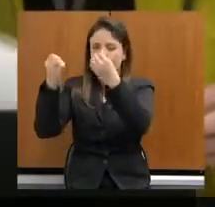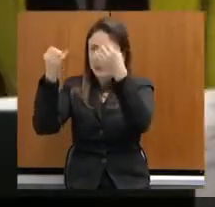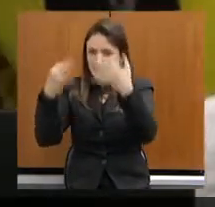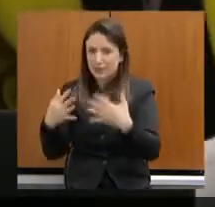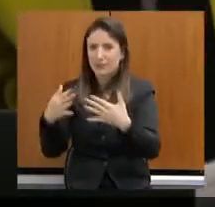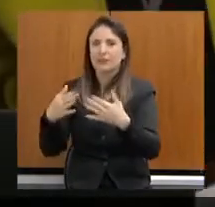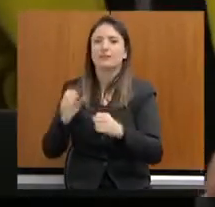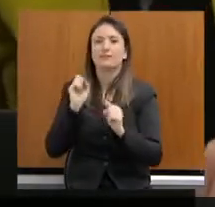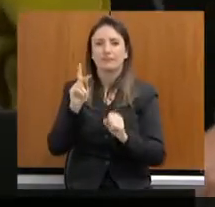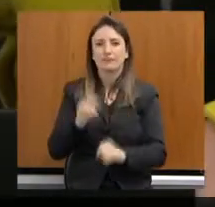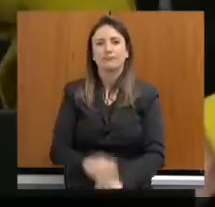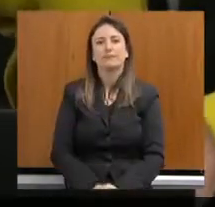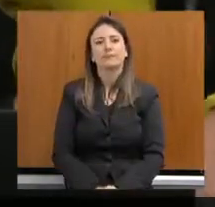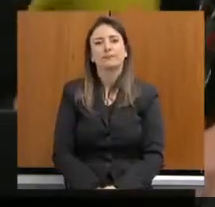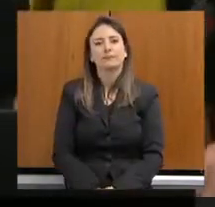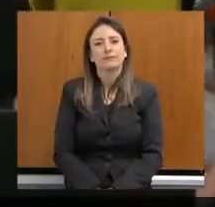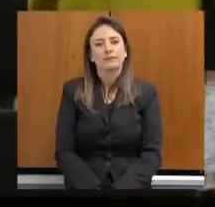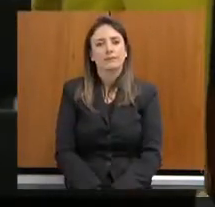a